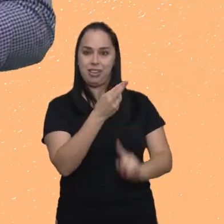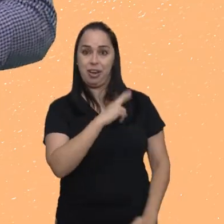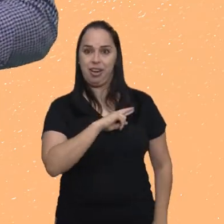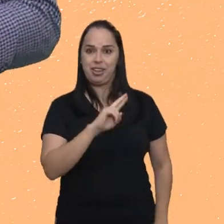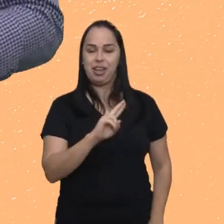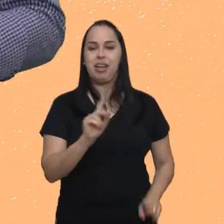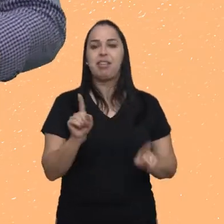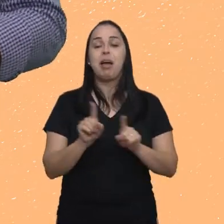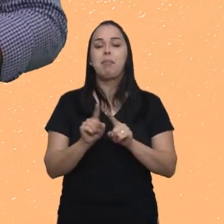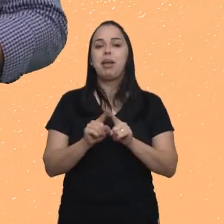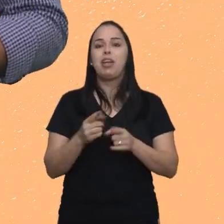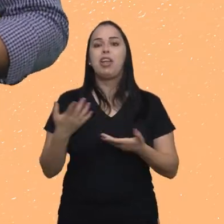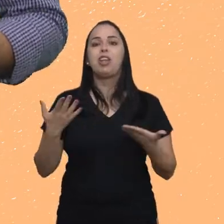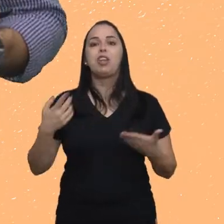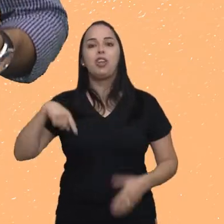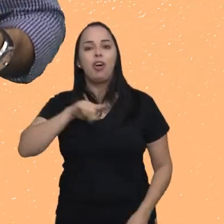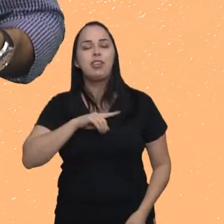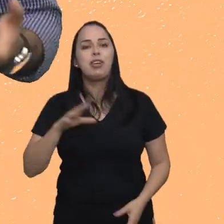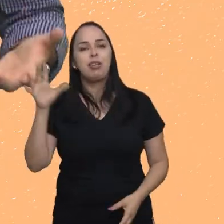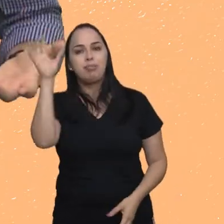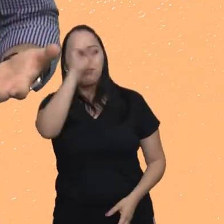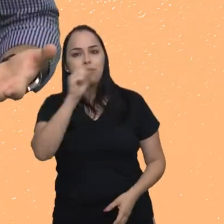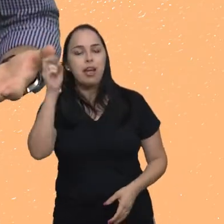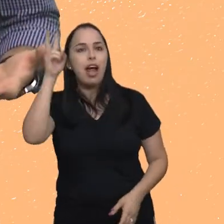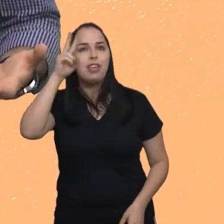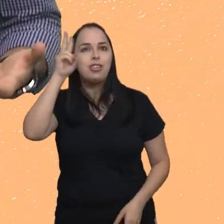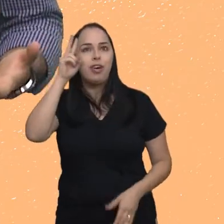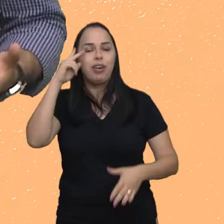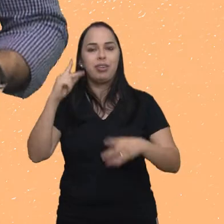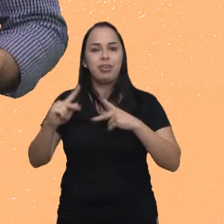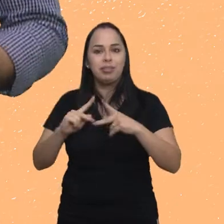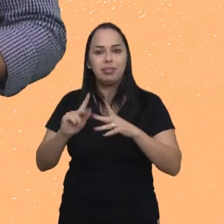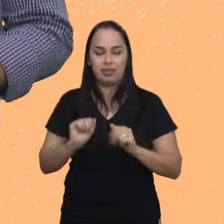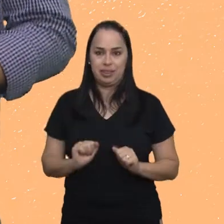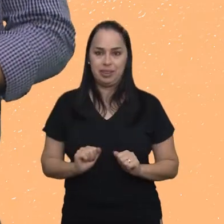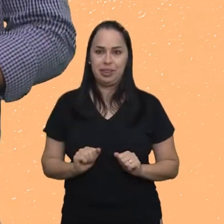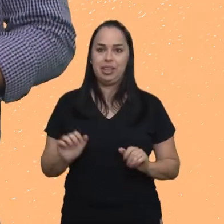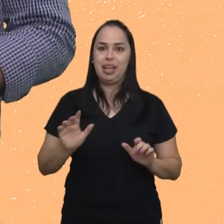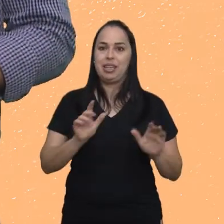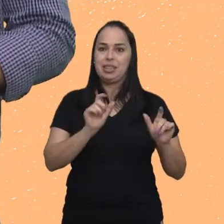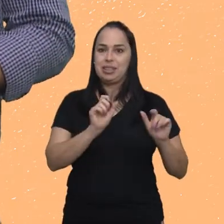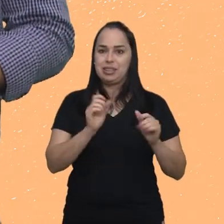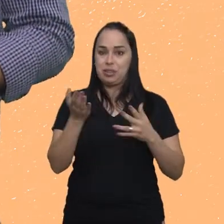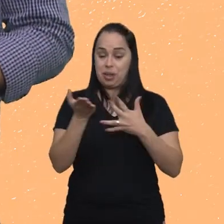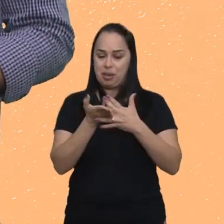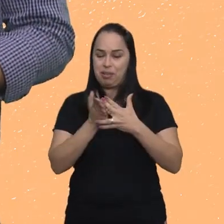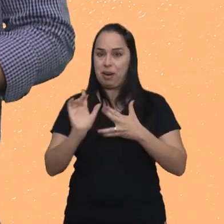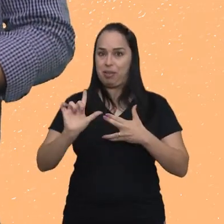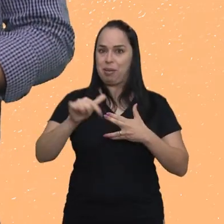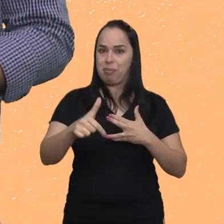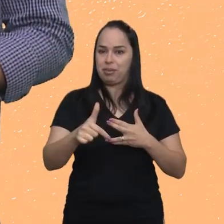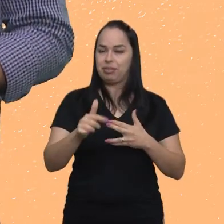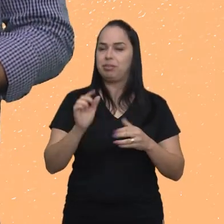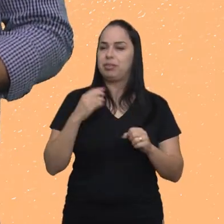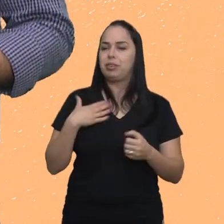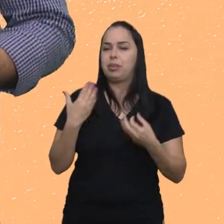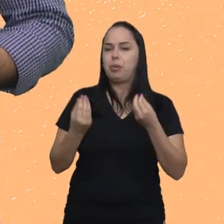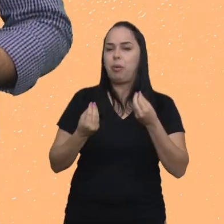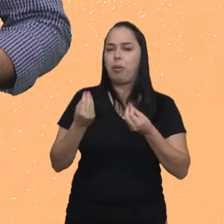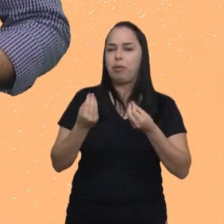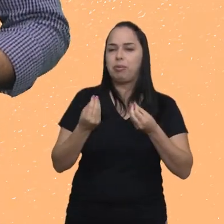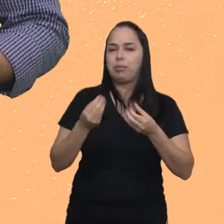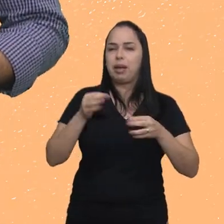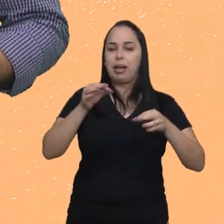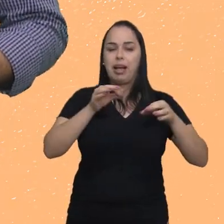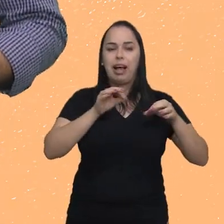ela contribui para entendermos melhor a história da cidade. Após o intervalo, vamos conhecer todas as atividades que podem ser